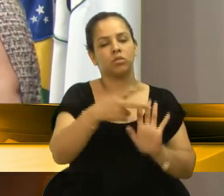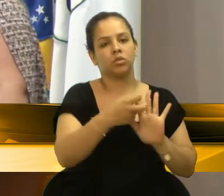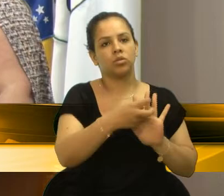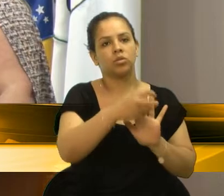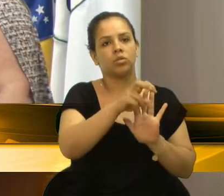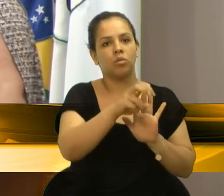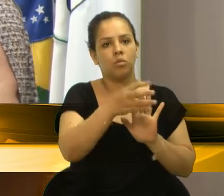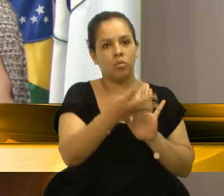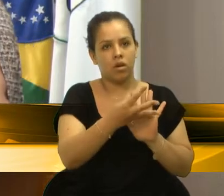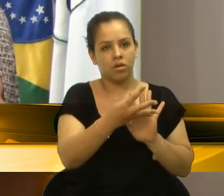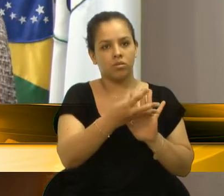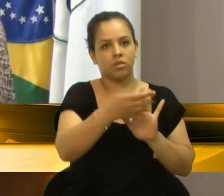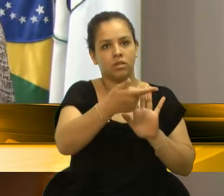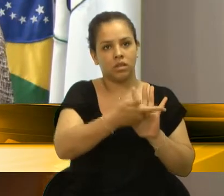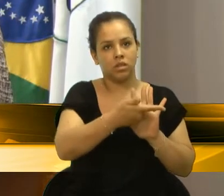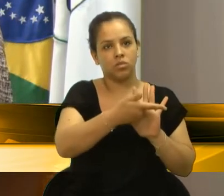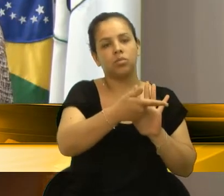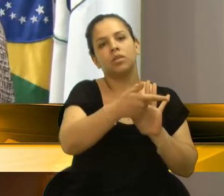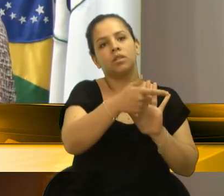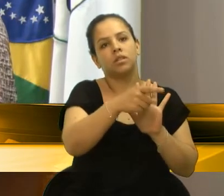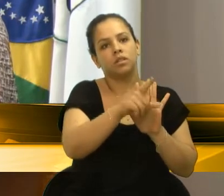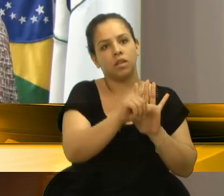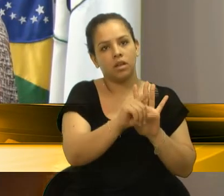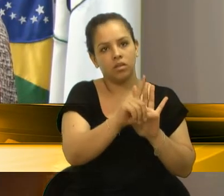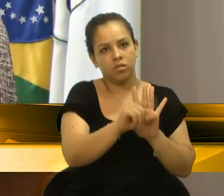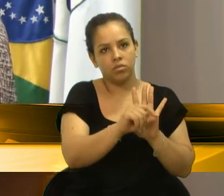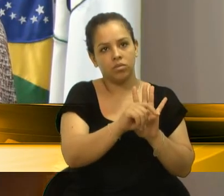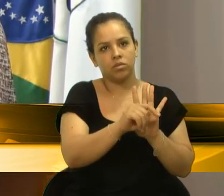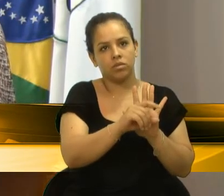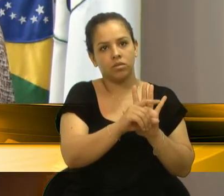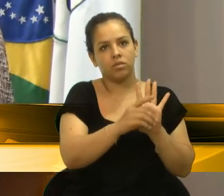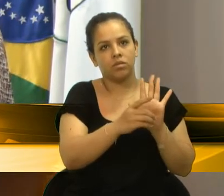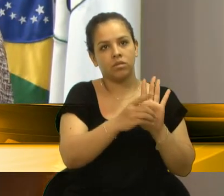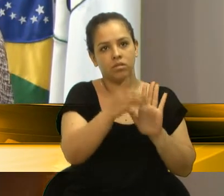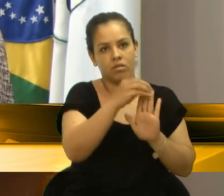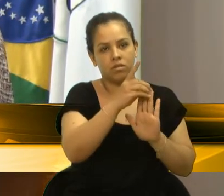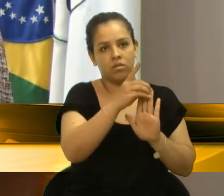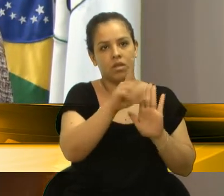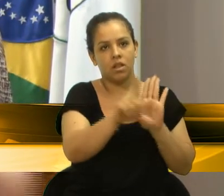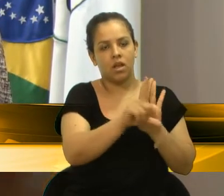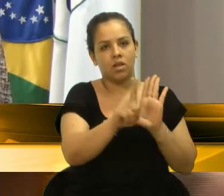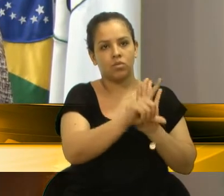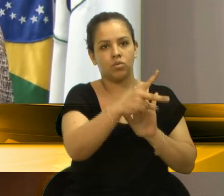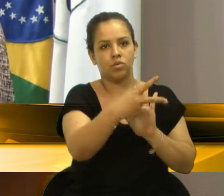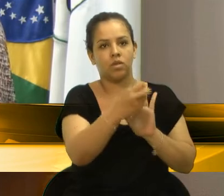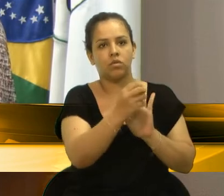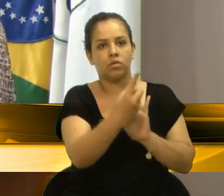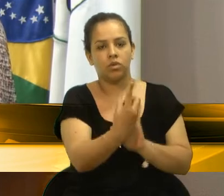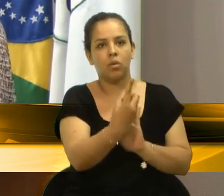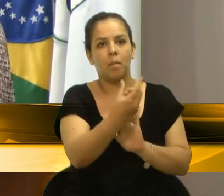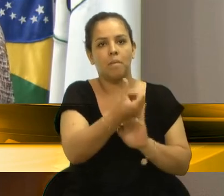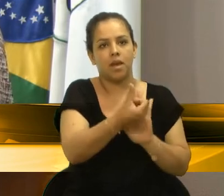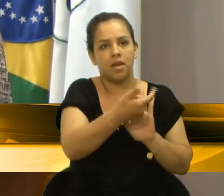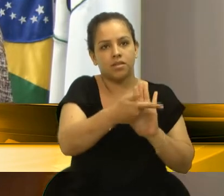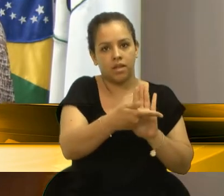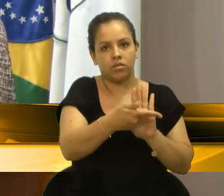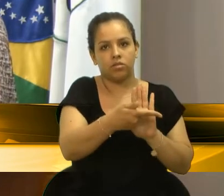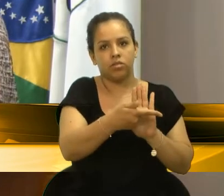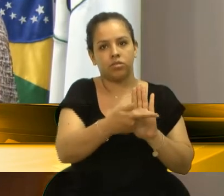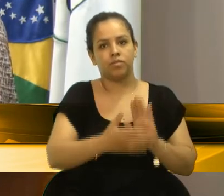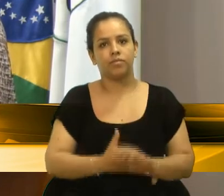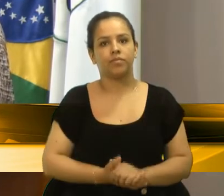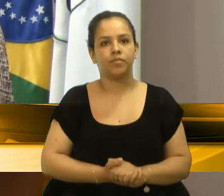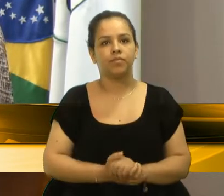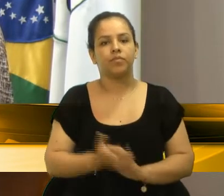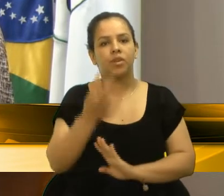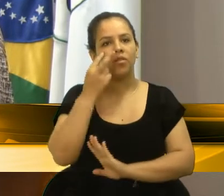incisos 7º e 10º do Decreto-Lei 201/67. Vejamos. O que